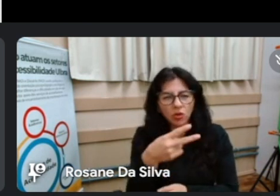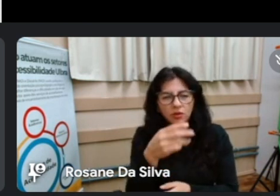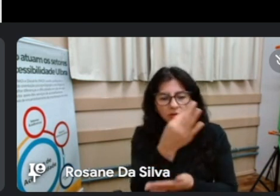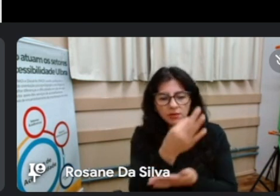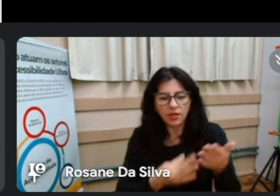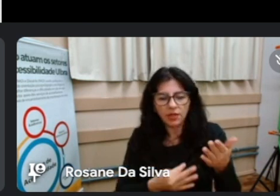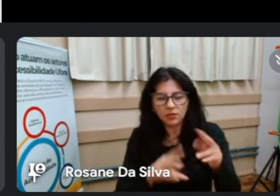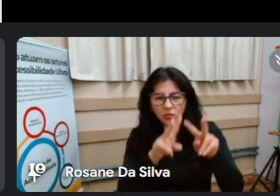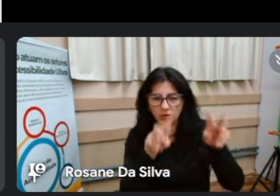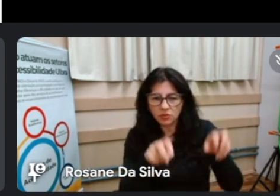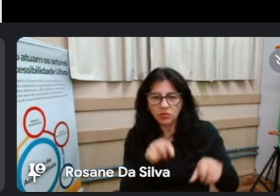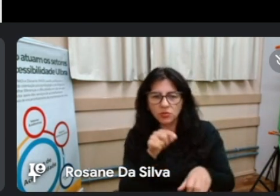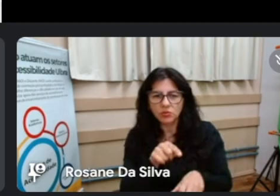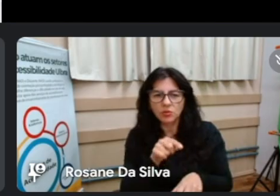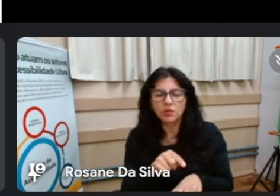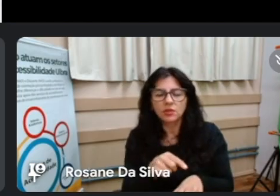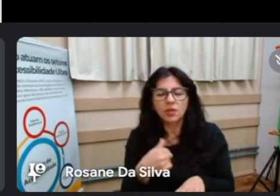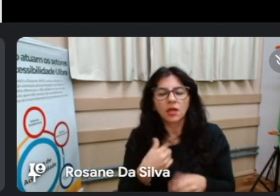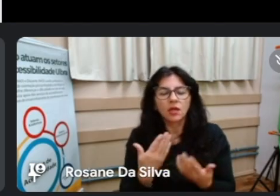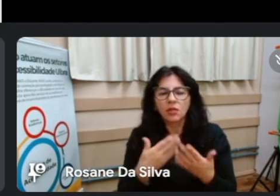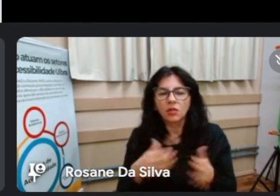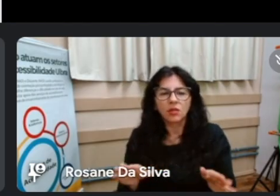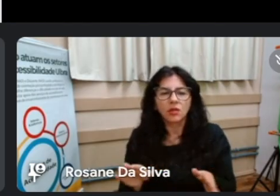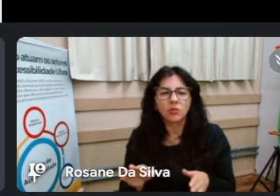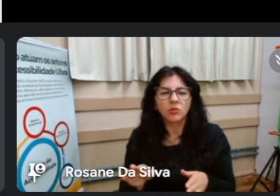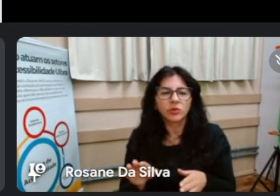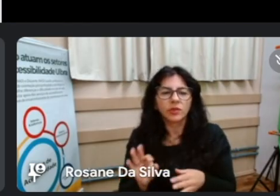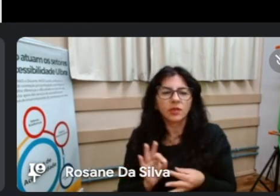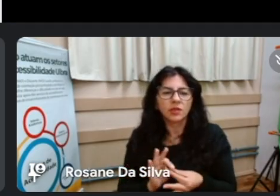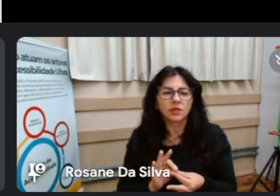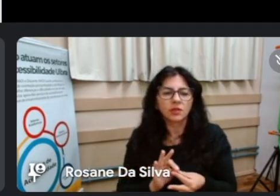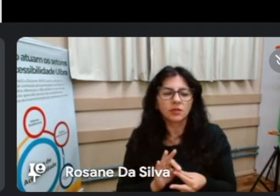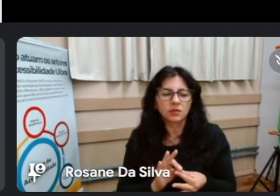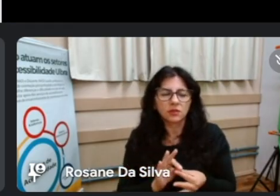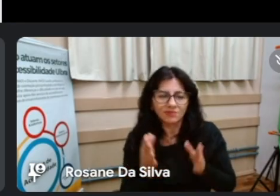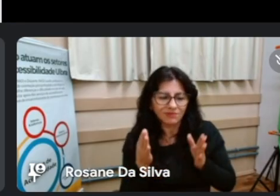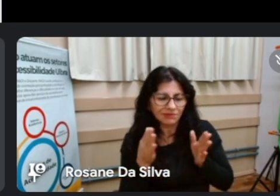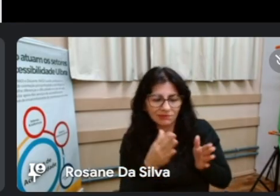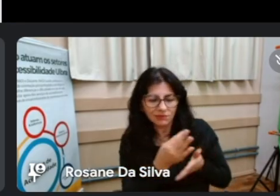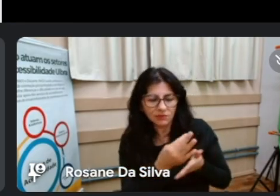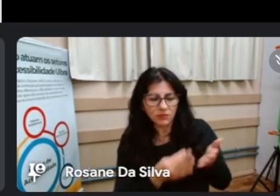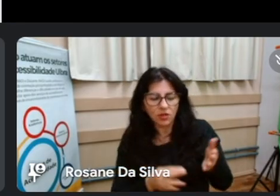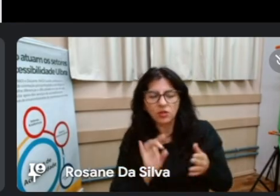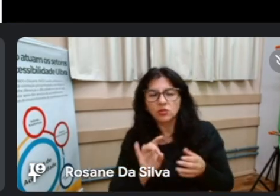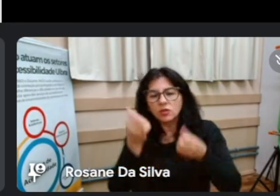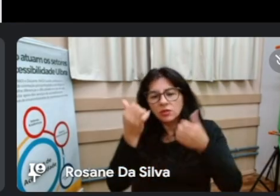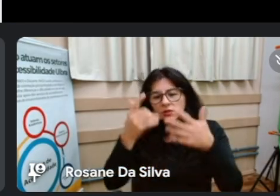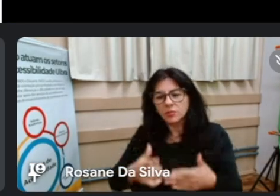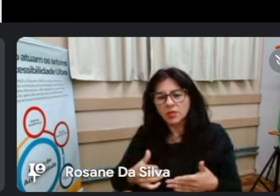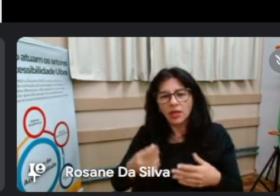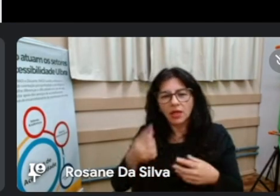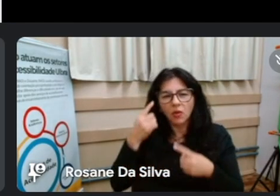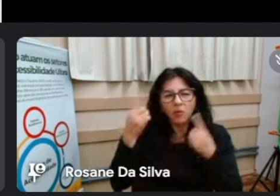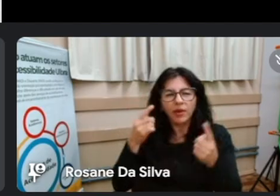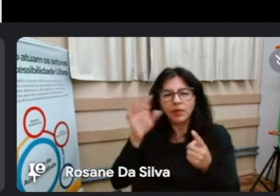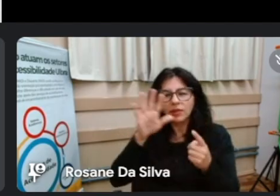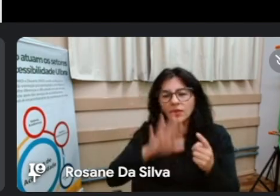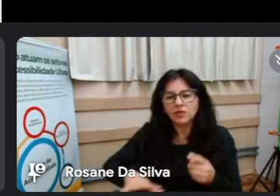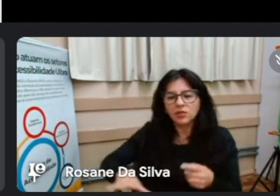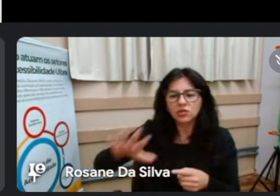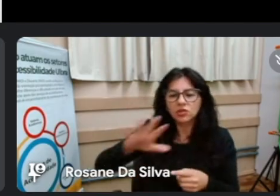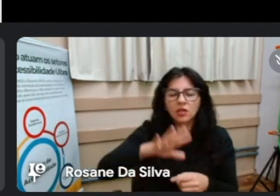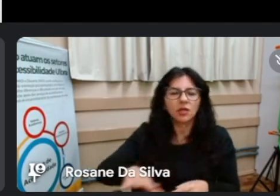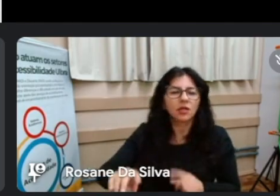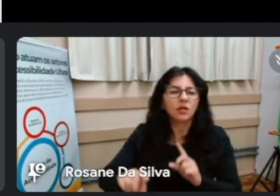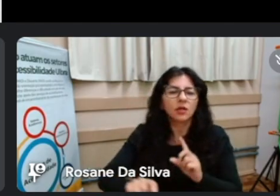quis me fixar eles quis dar mais uma ideia Geral do que do que a gente vem fazendo